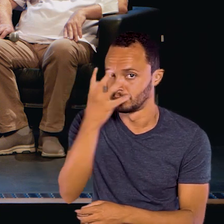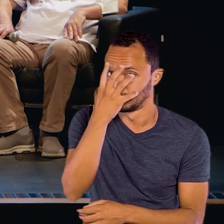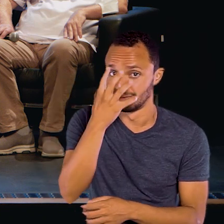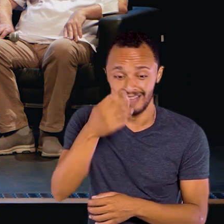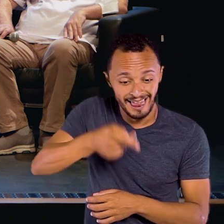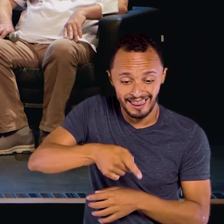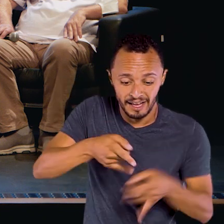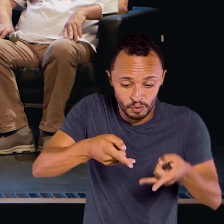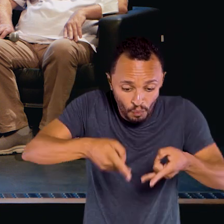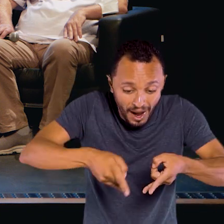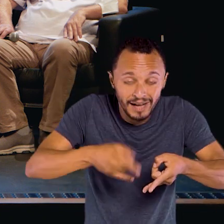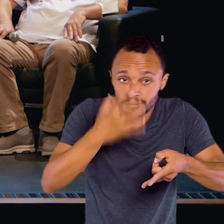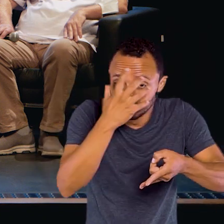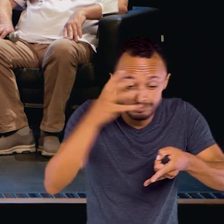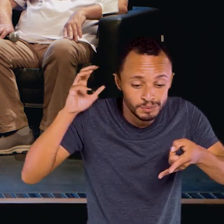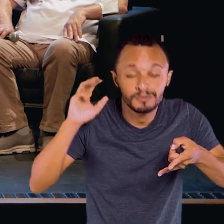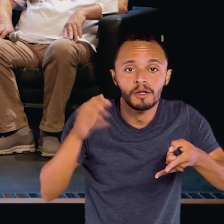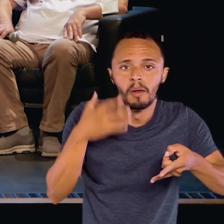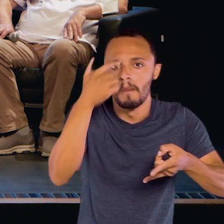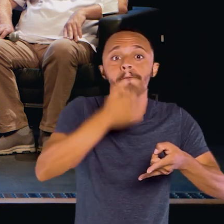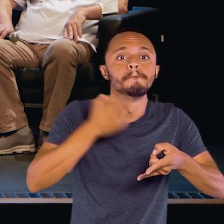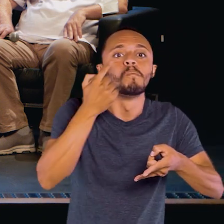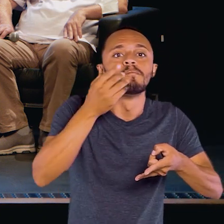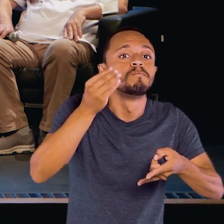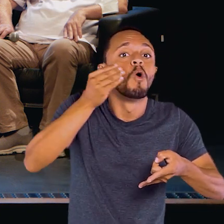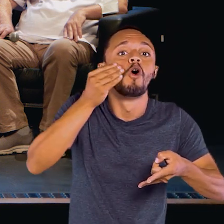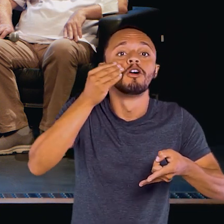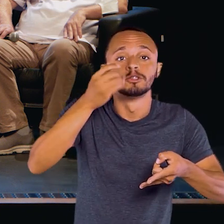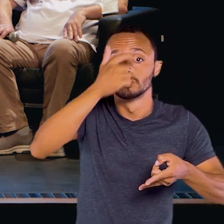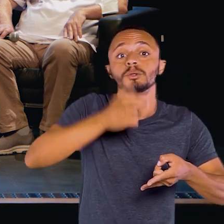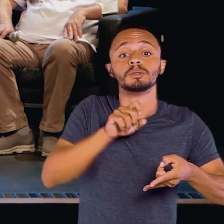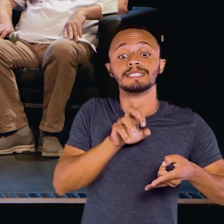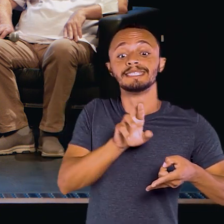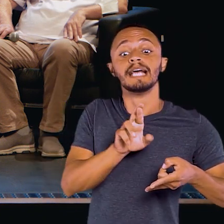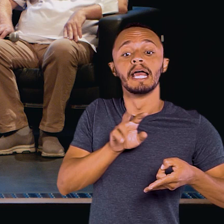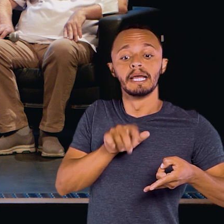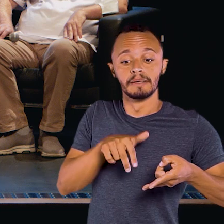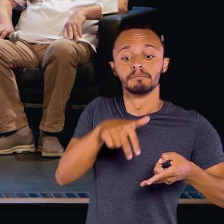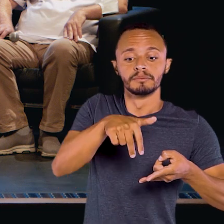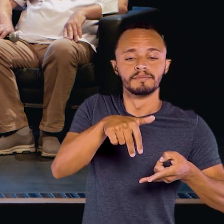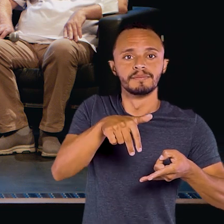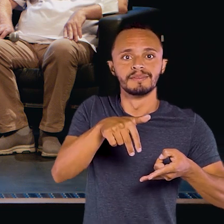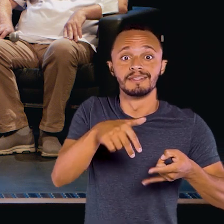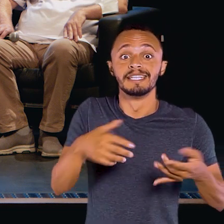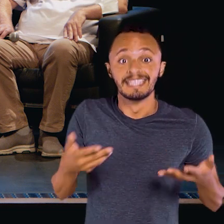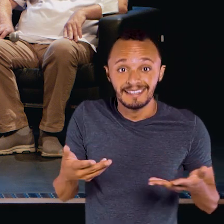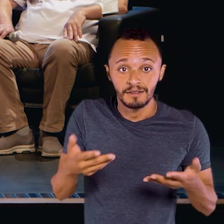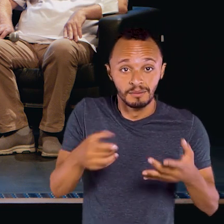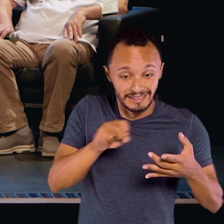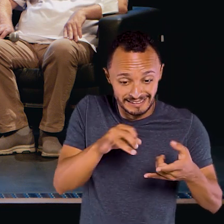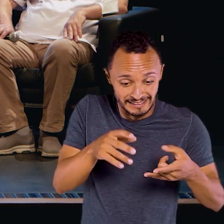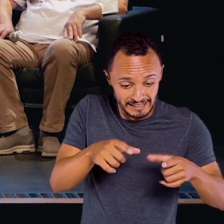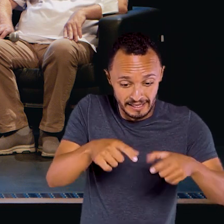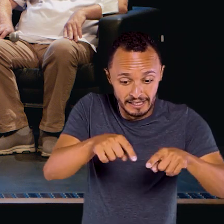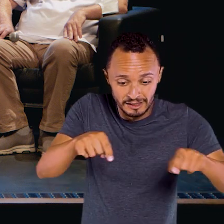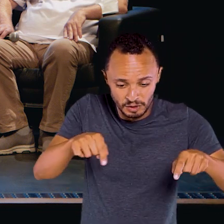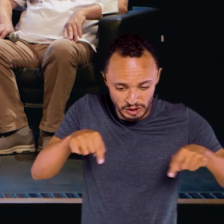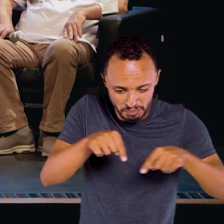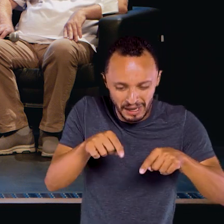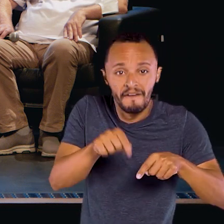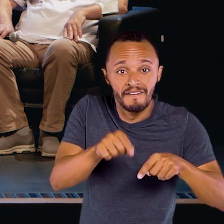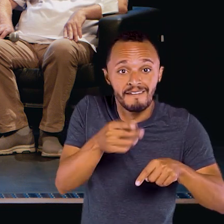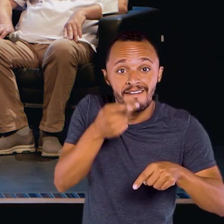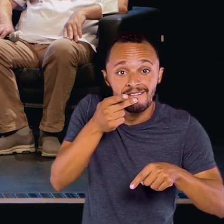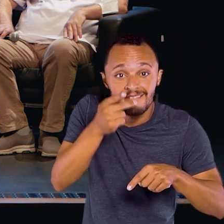Se as paredes falassem, né? Dar voz a esses espaços também é falar da intimidade das pessoas, né? Do que elas têm